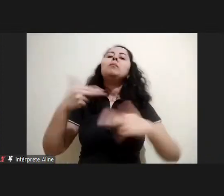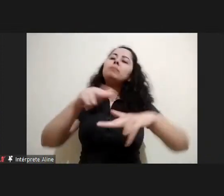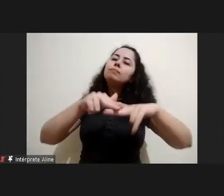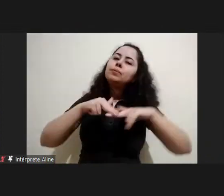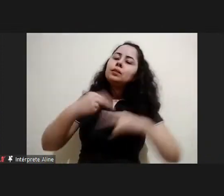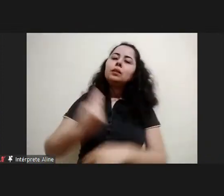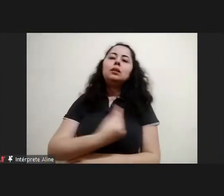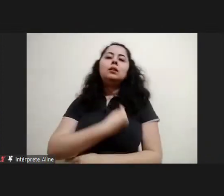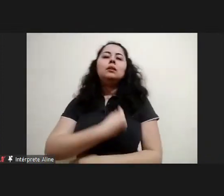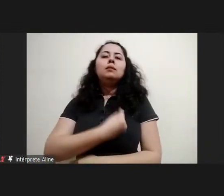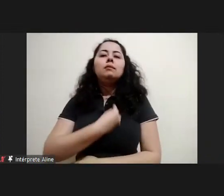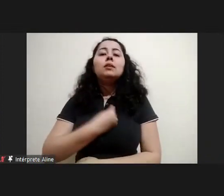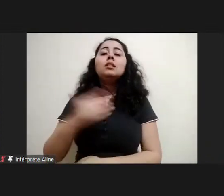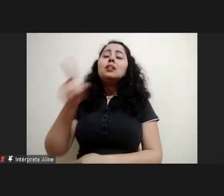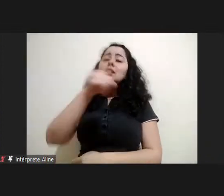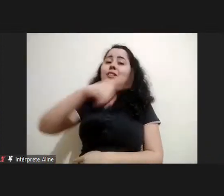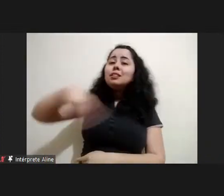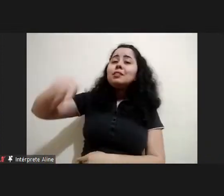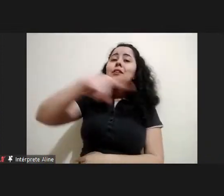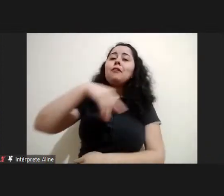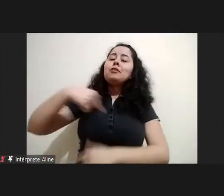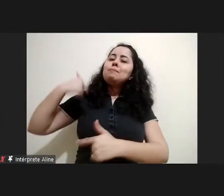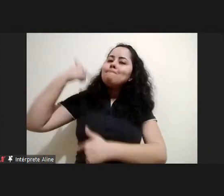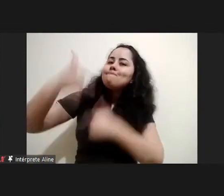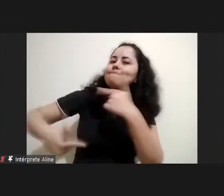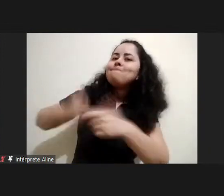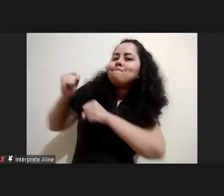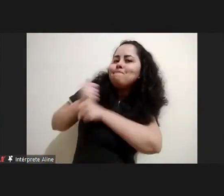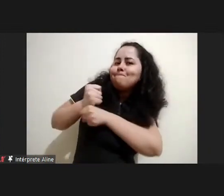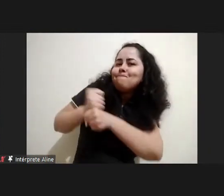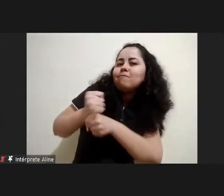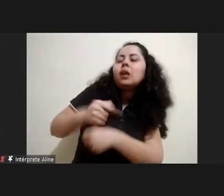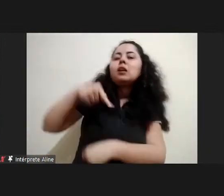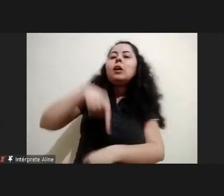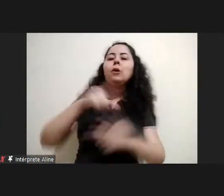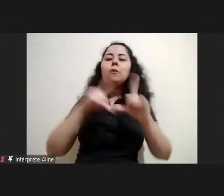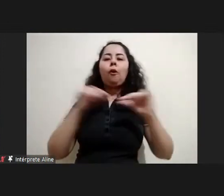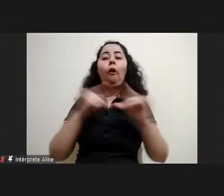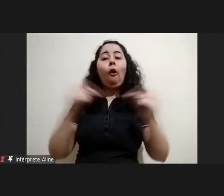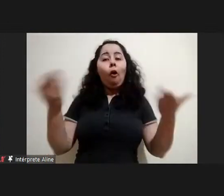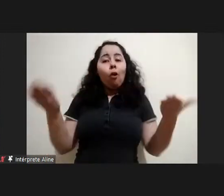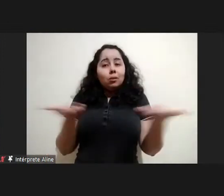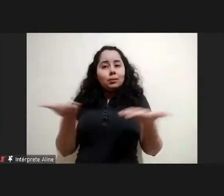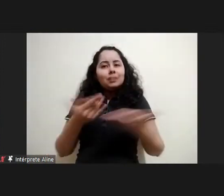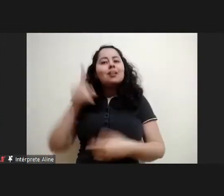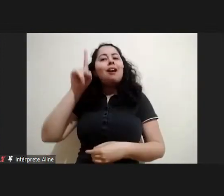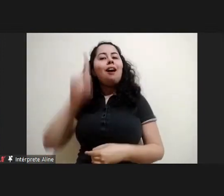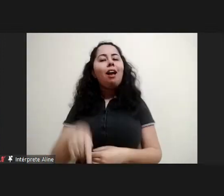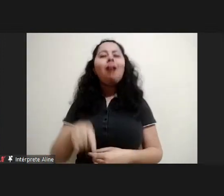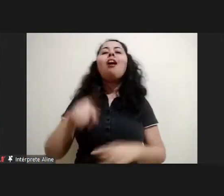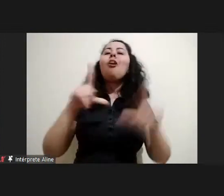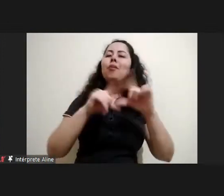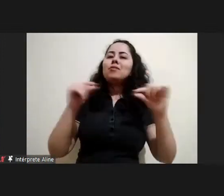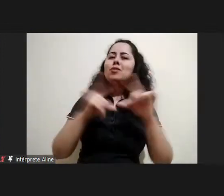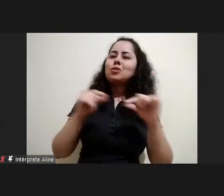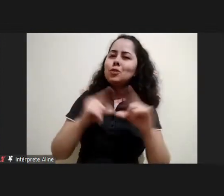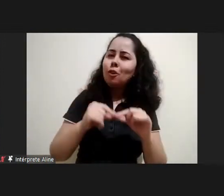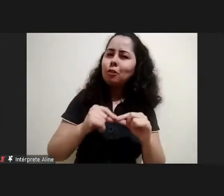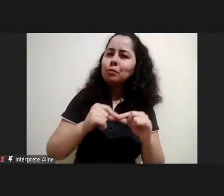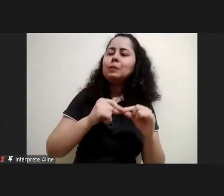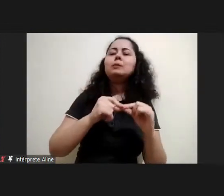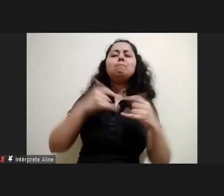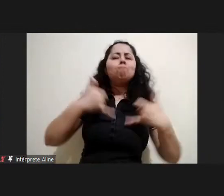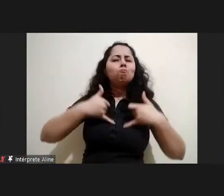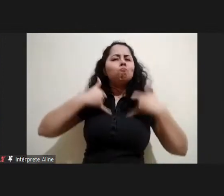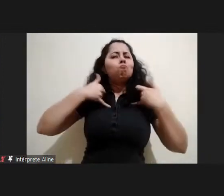à nossa instituição, nós somos hoje uma instituição que se orgulha do papel que ela cumpre na